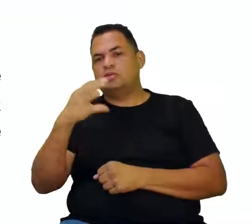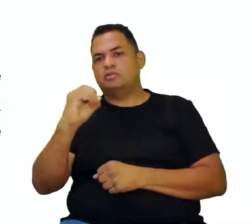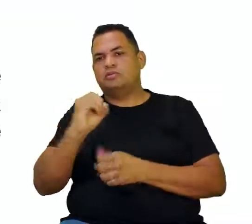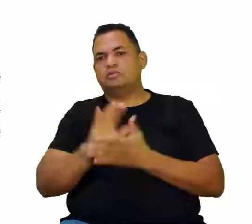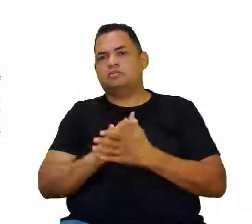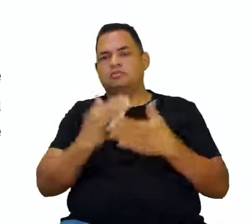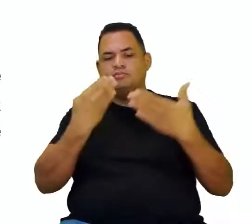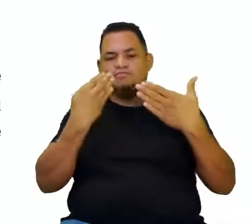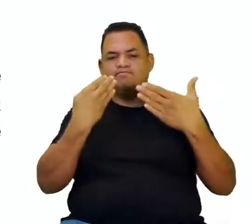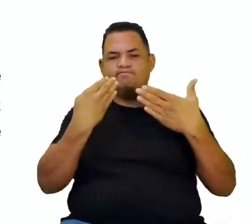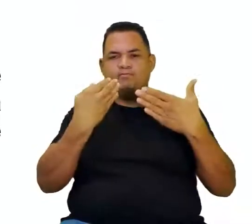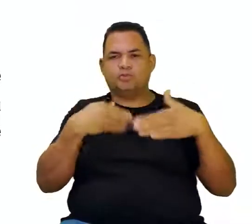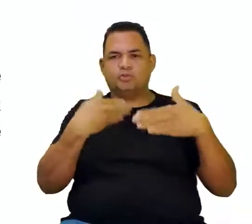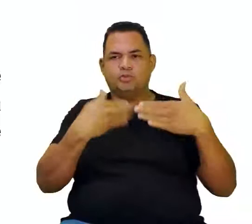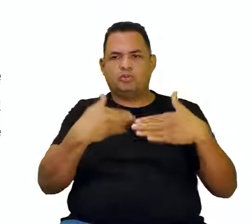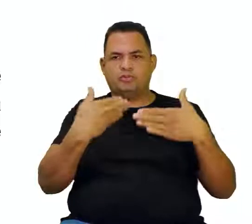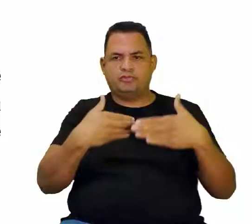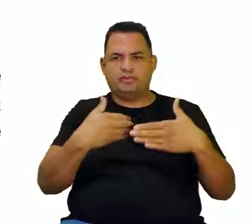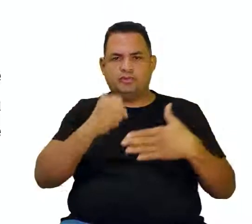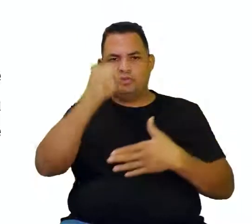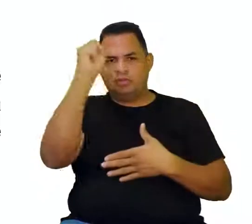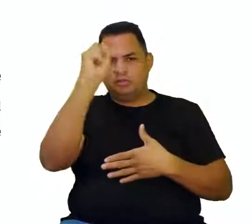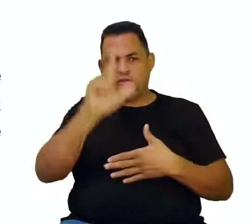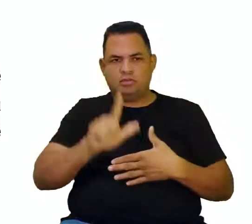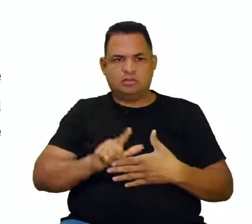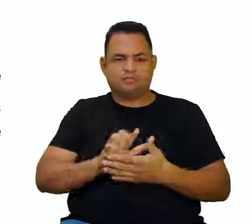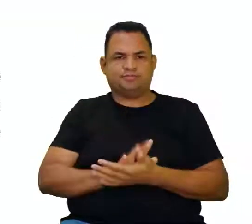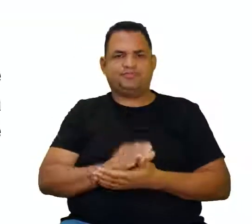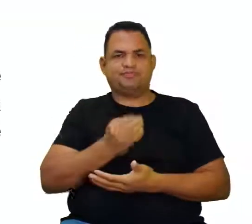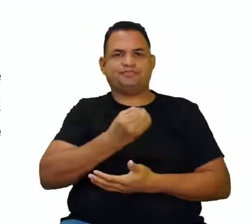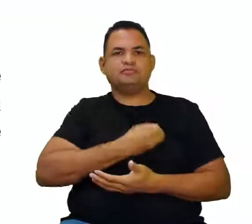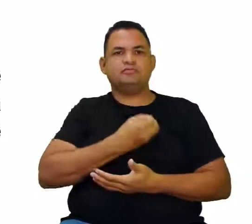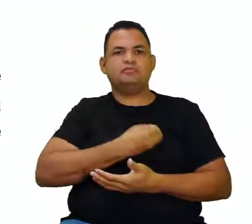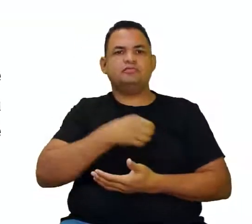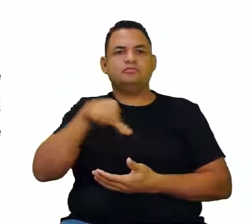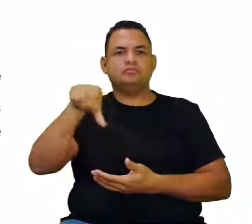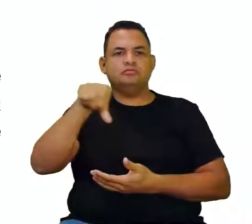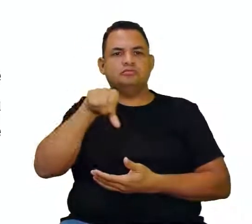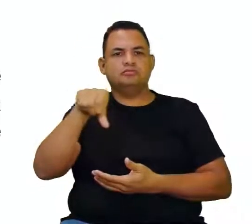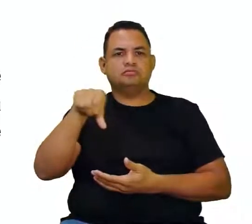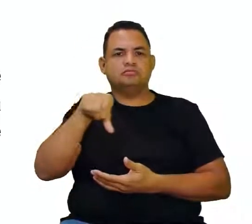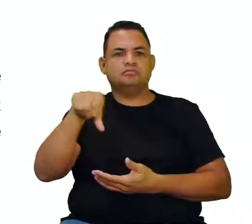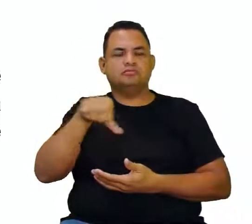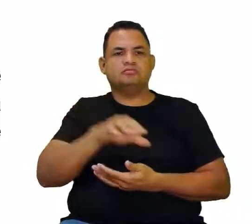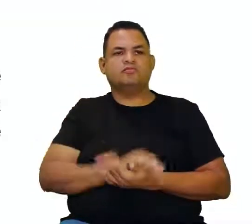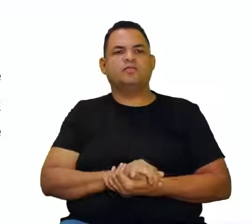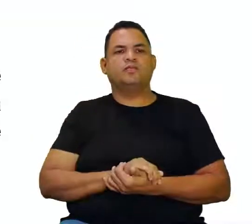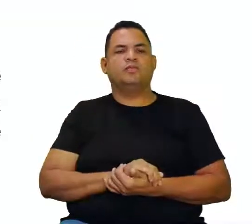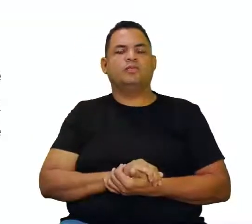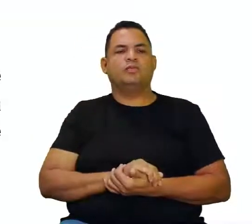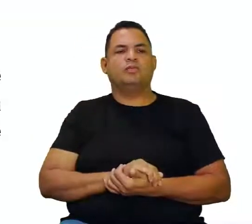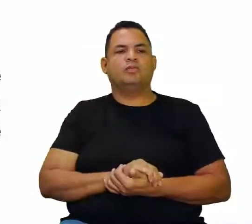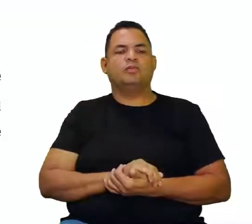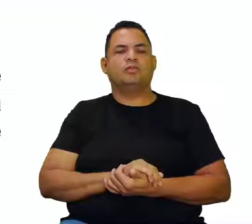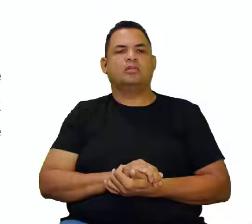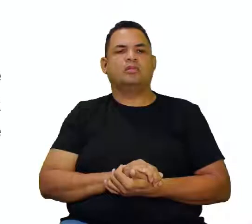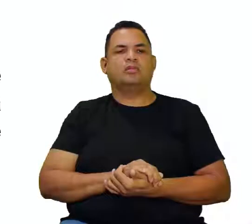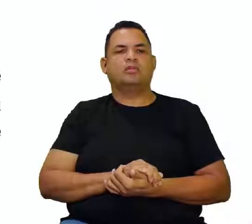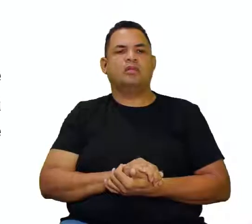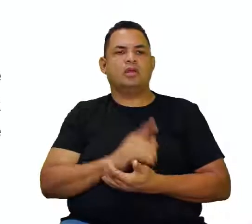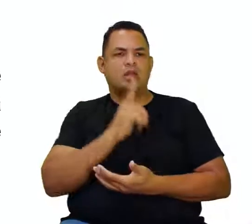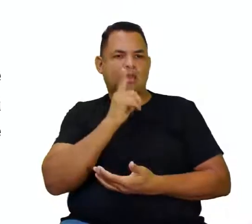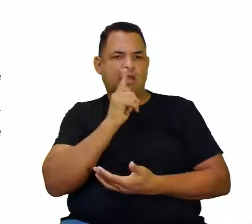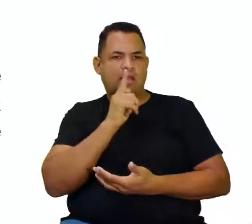caderno azul. Essa questão foi a questão de número 99 e traz o seguinte, ó.